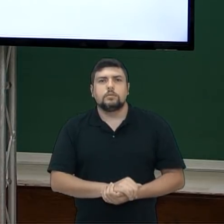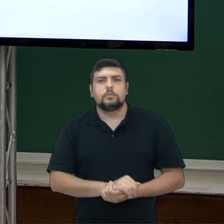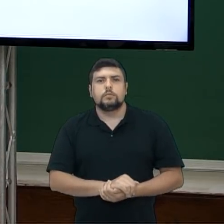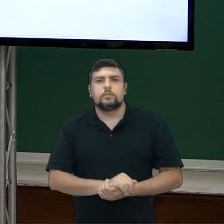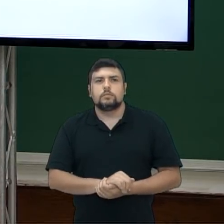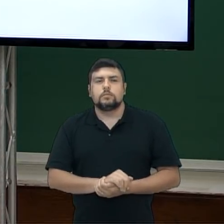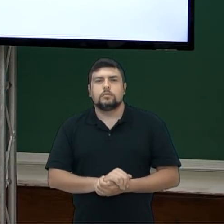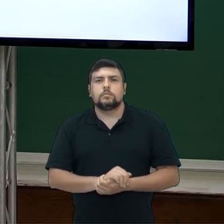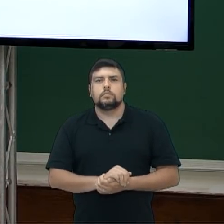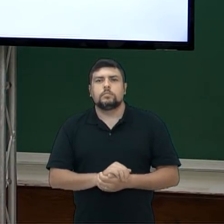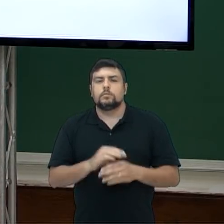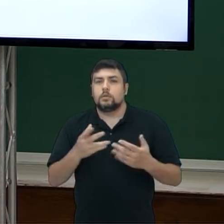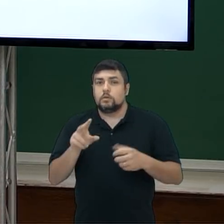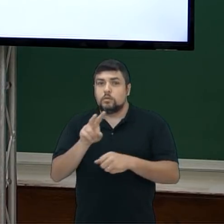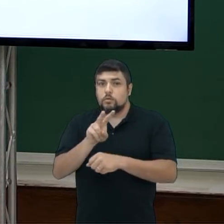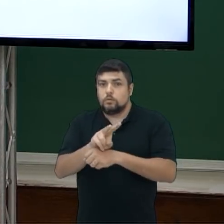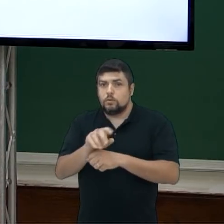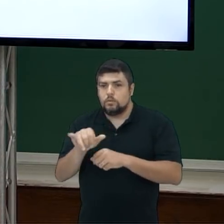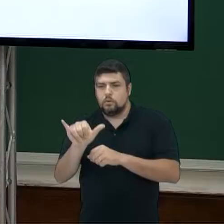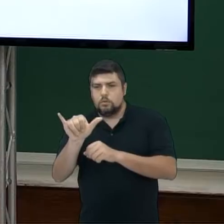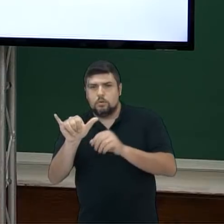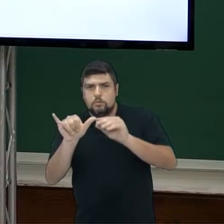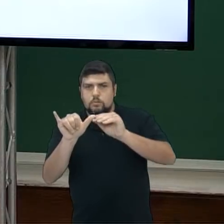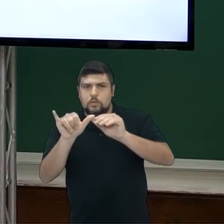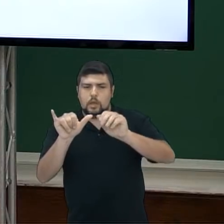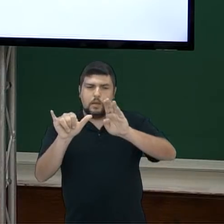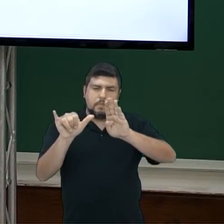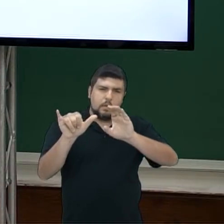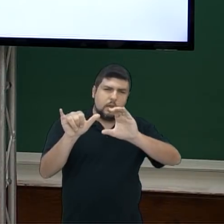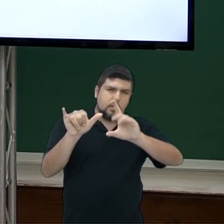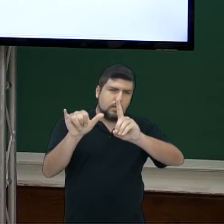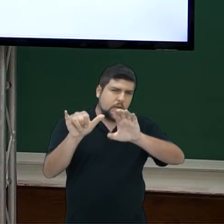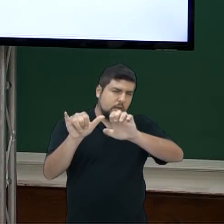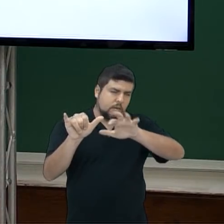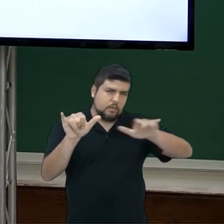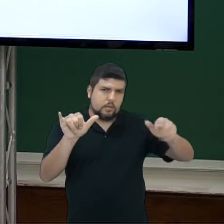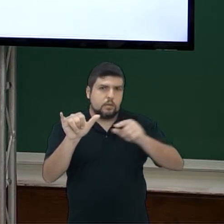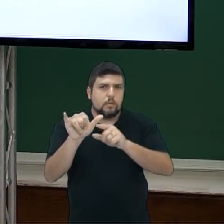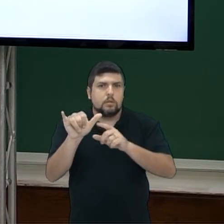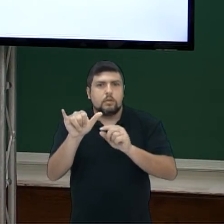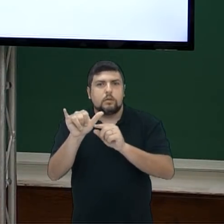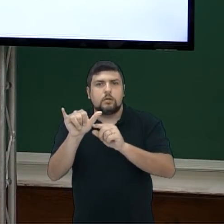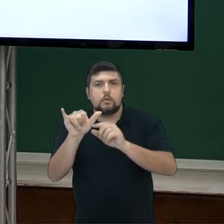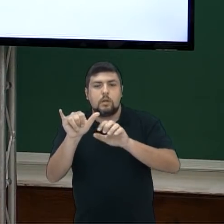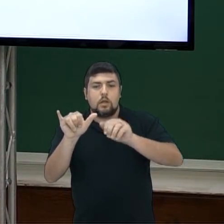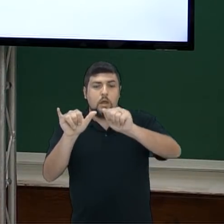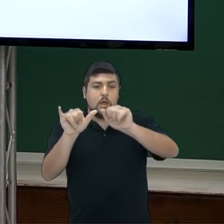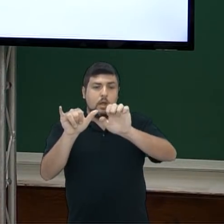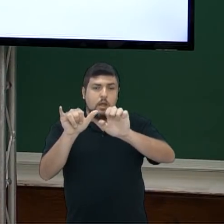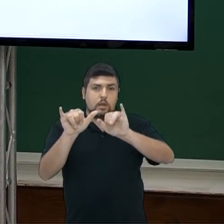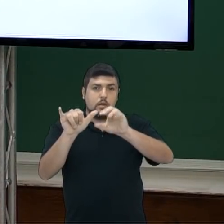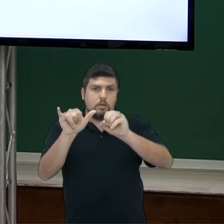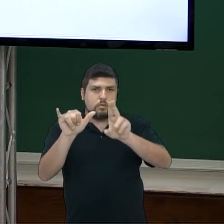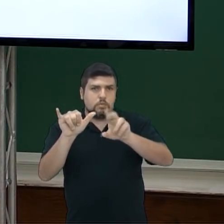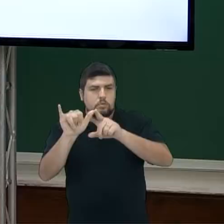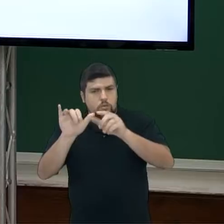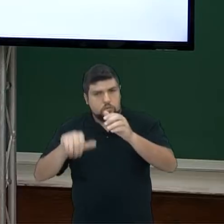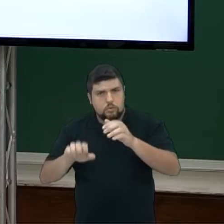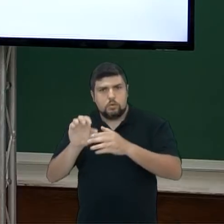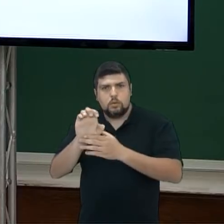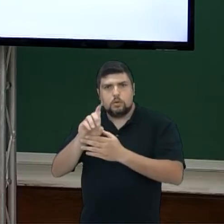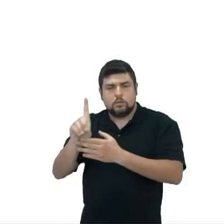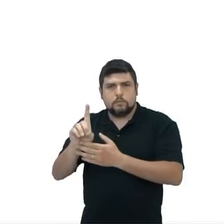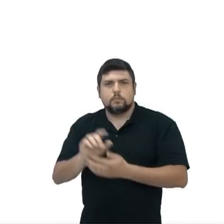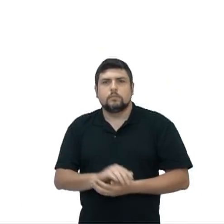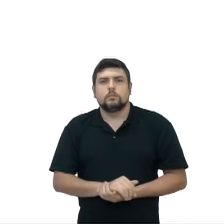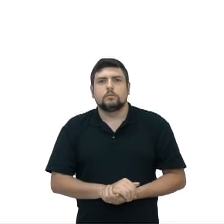com os verbos que têm Y, só que antes eu tenho uma consoante. E os verbos terminados em CVC, não é